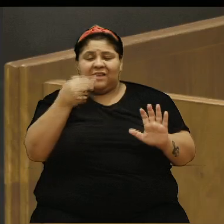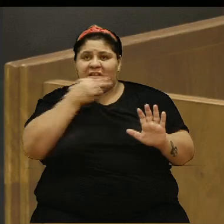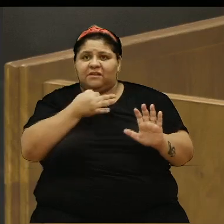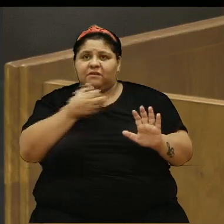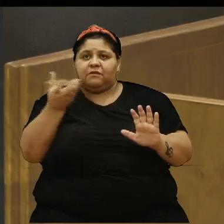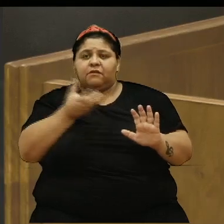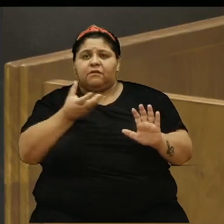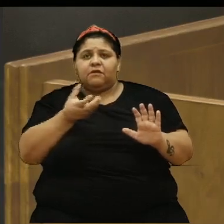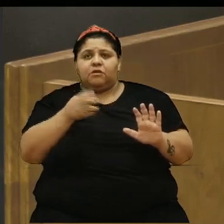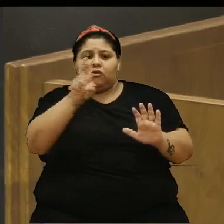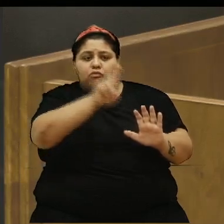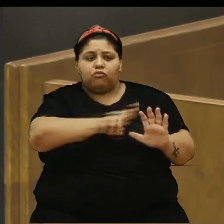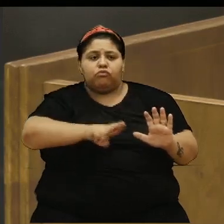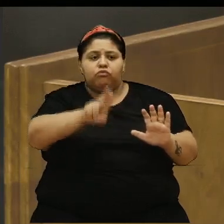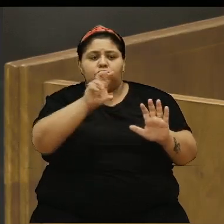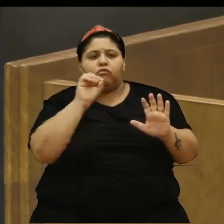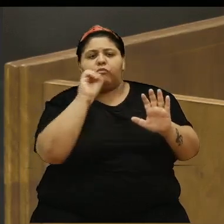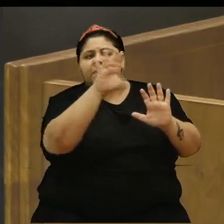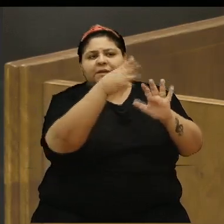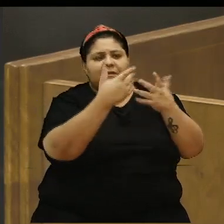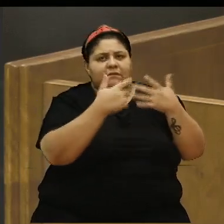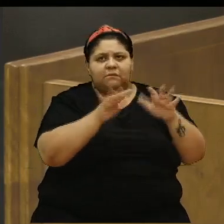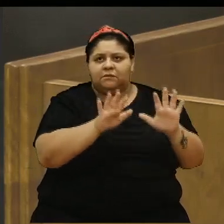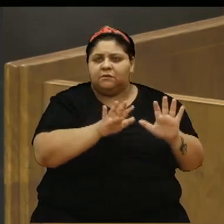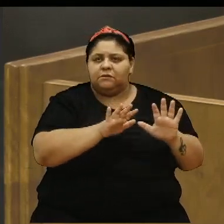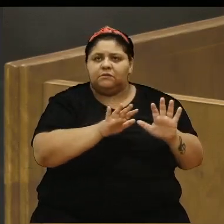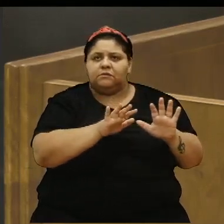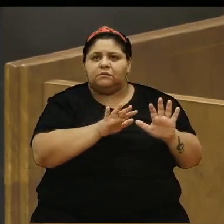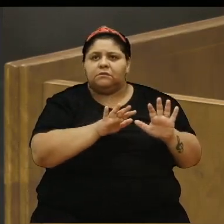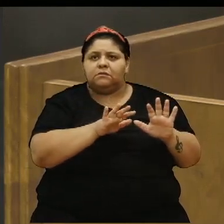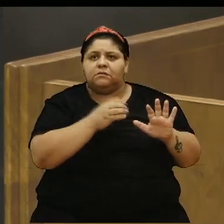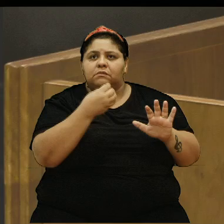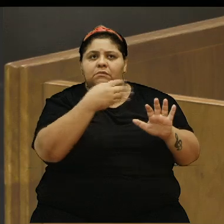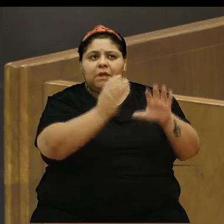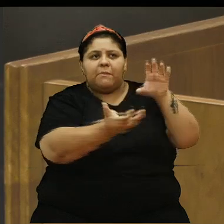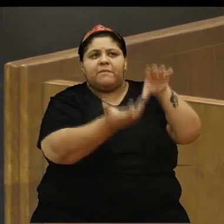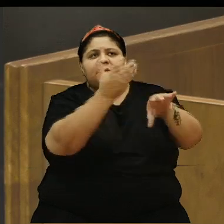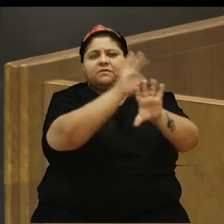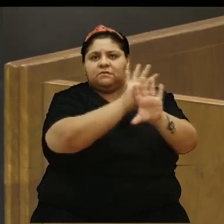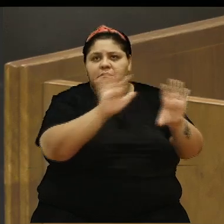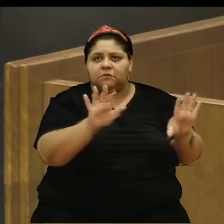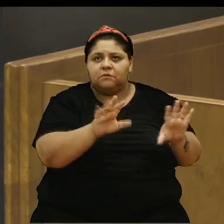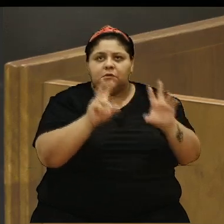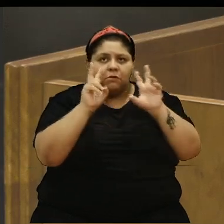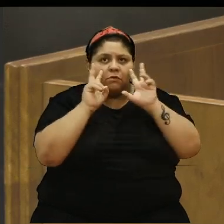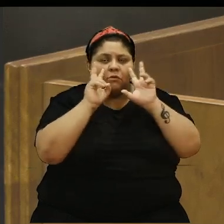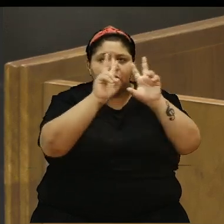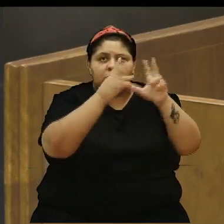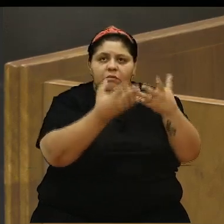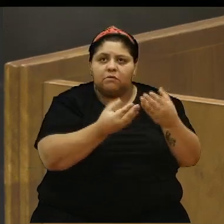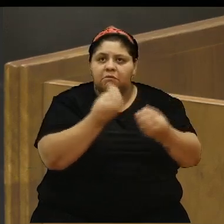quero mandar esse recurso embora, quero mandar esse recurso lá para Brasília, para ver se um dia, quem sabe,